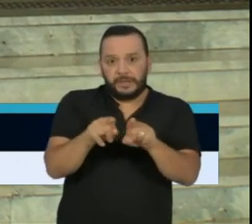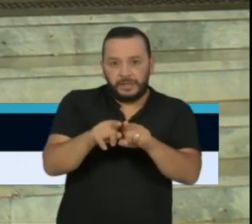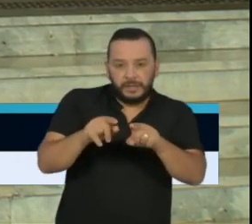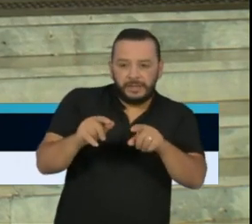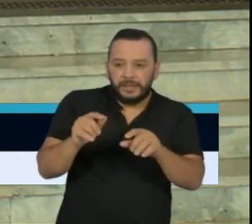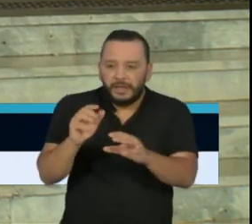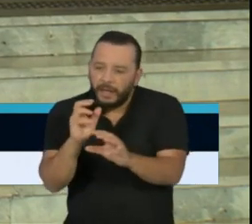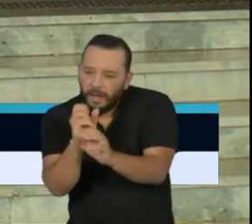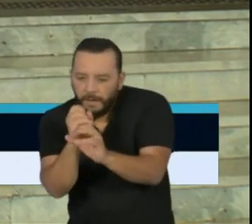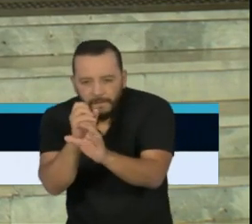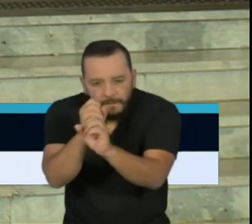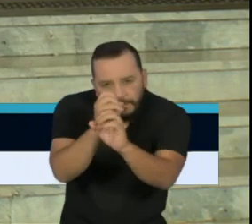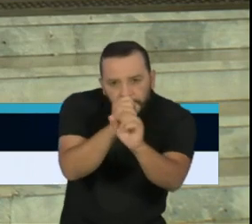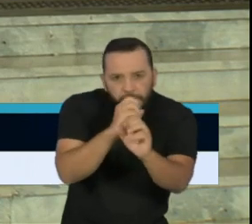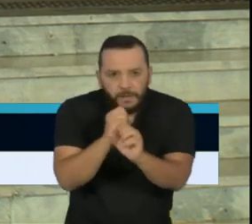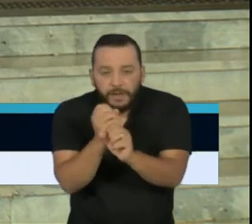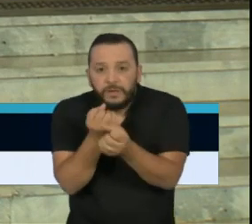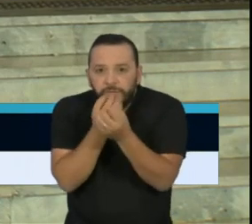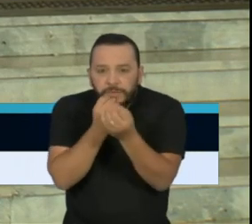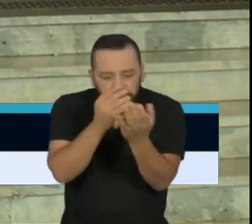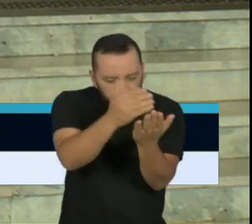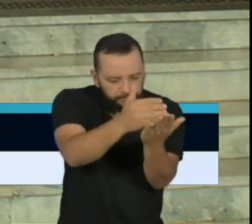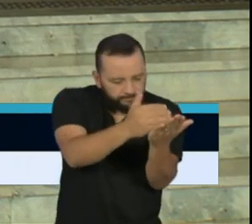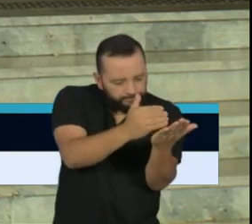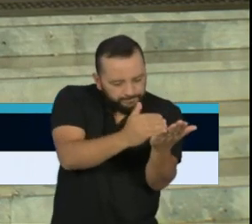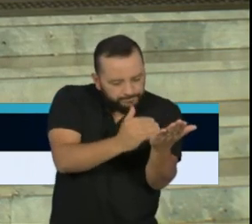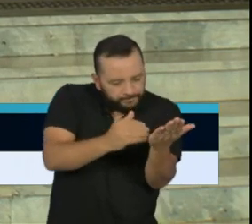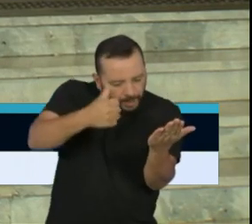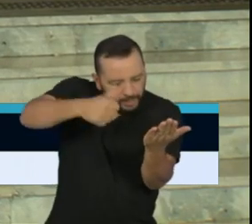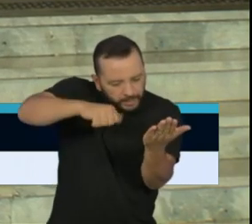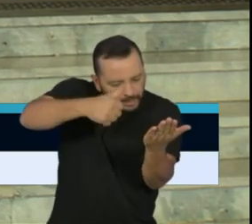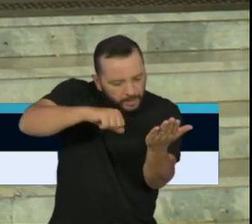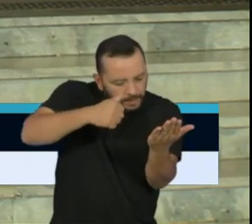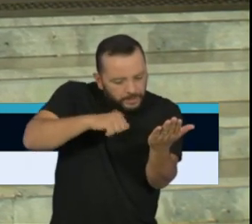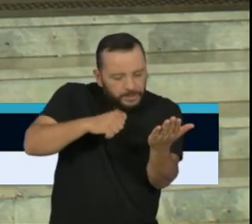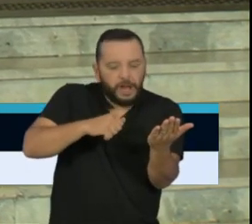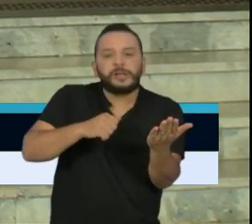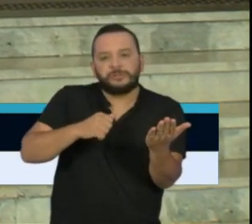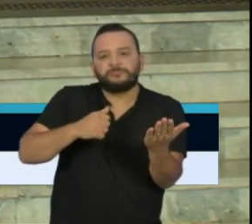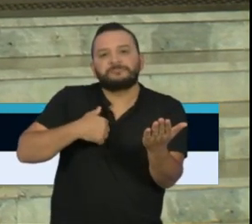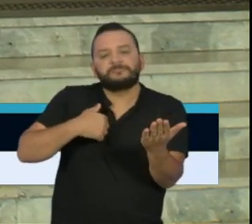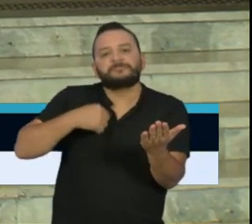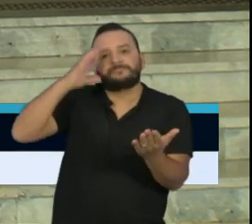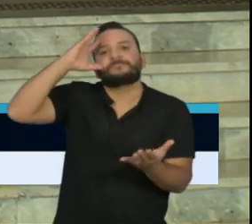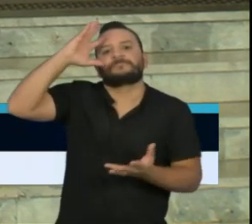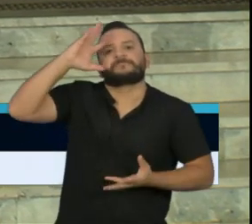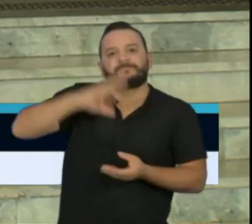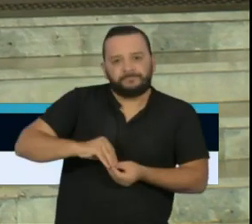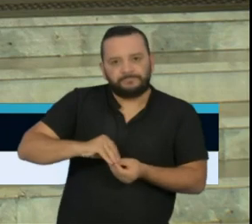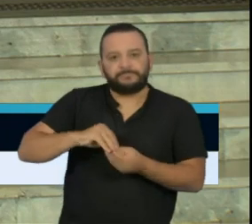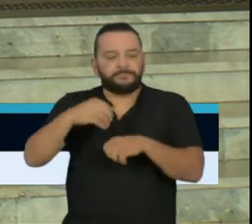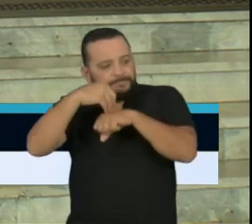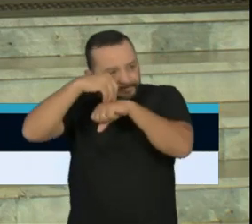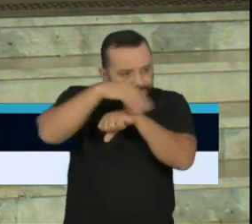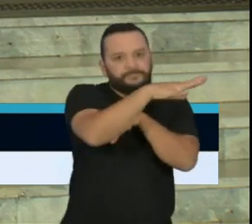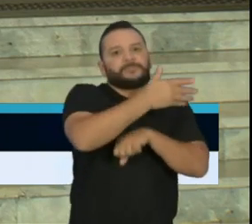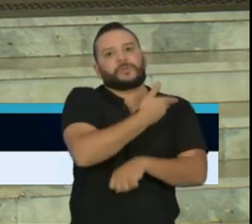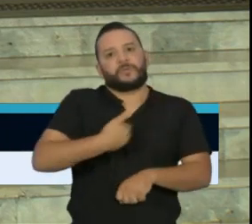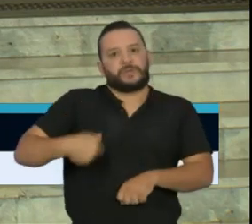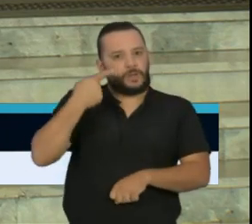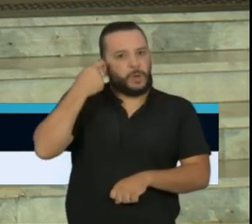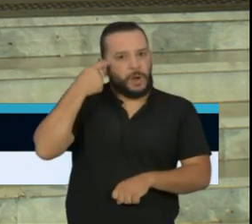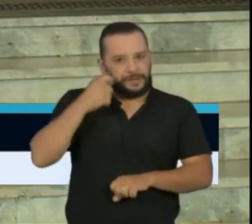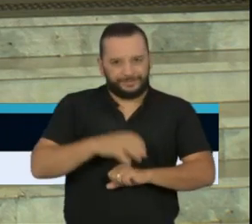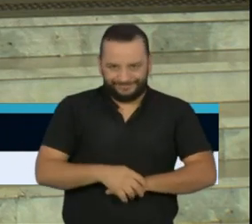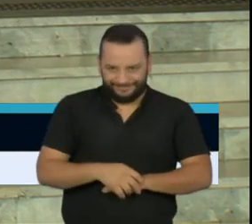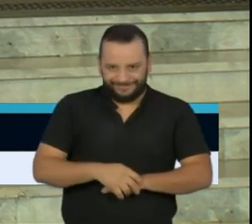muito objetivos que nós estamos acompanhando no dia a dia, até nós chegarmos a uma conclusão de sugestão ao governo do Estado. Então, isso é feito